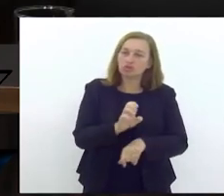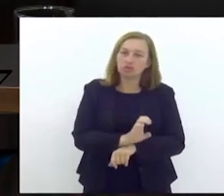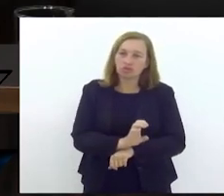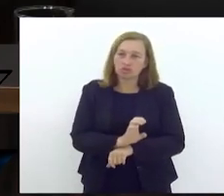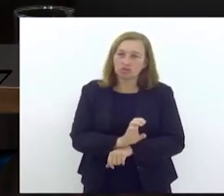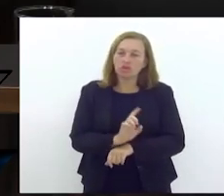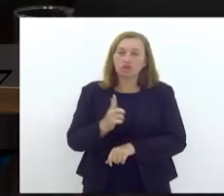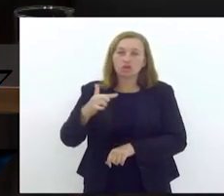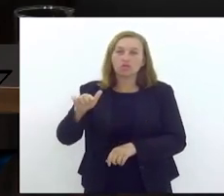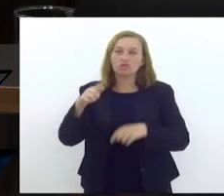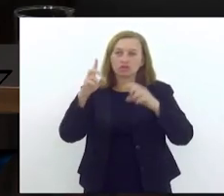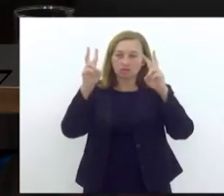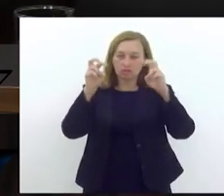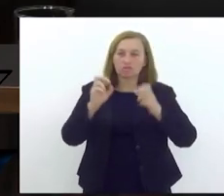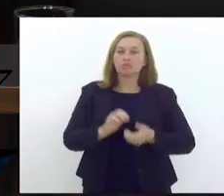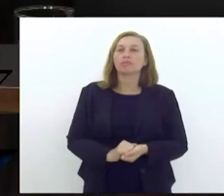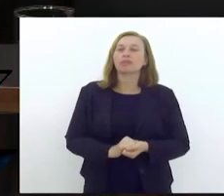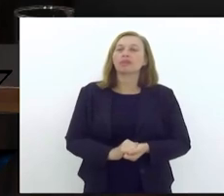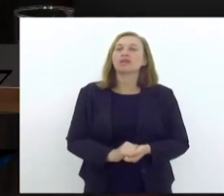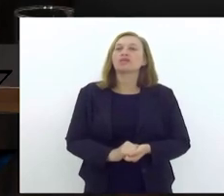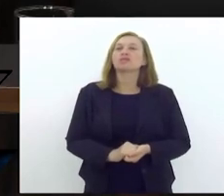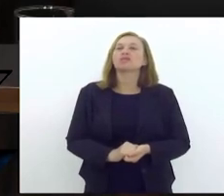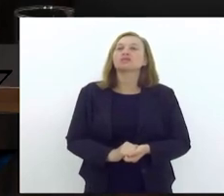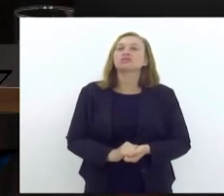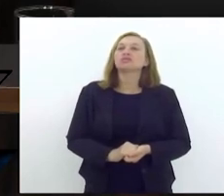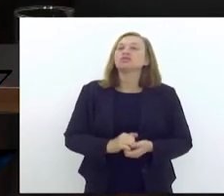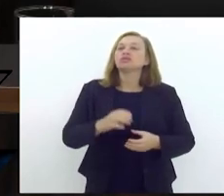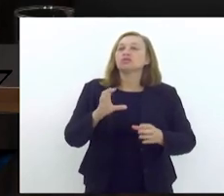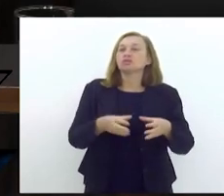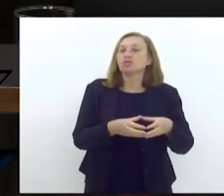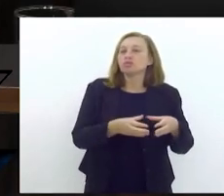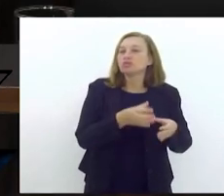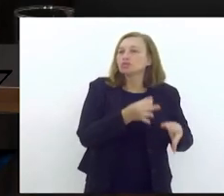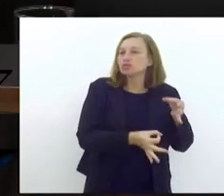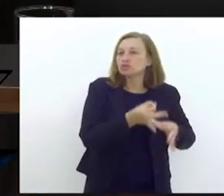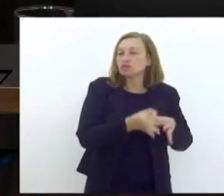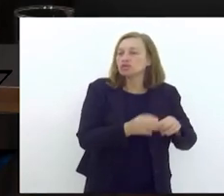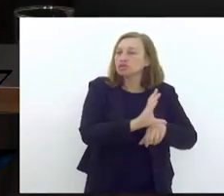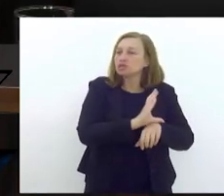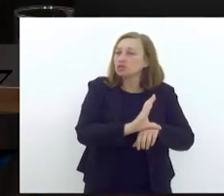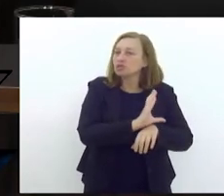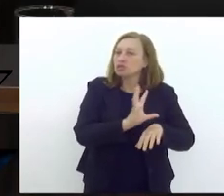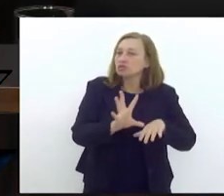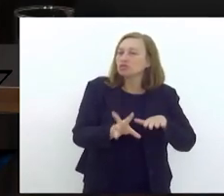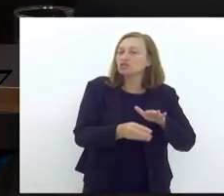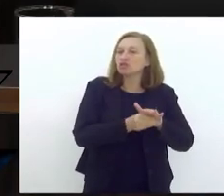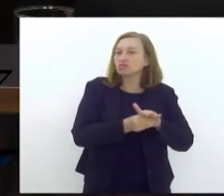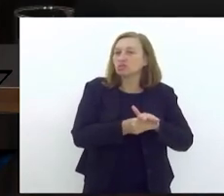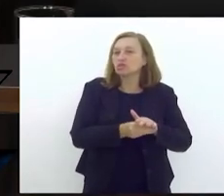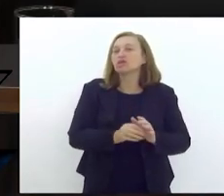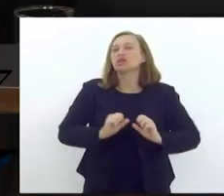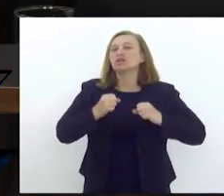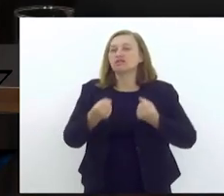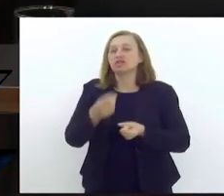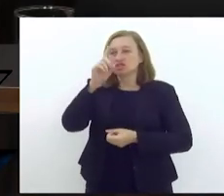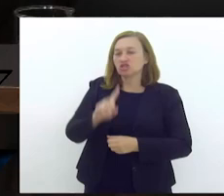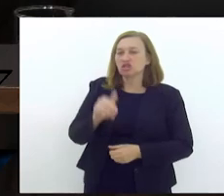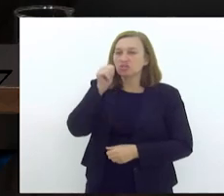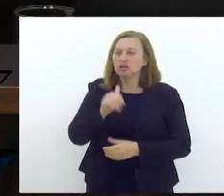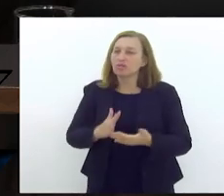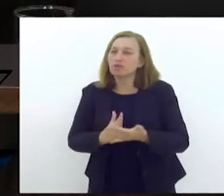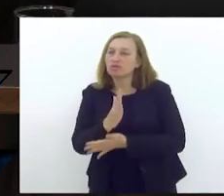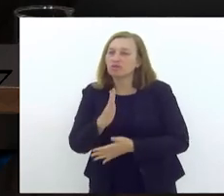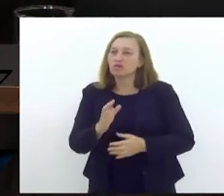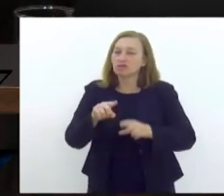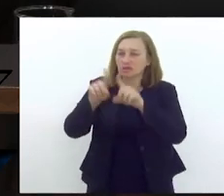e da outras providências parecendo as comissões de construção Justiça pela constitucionalidade com emenda defesa direito da mulher favorável